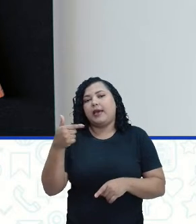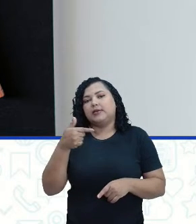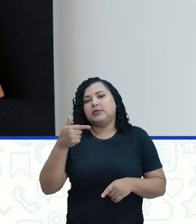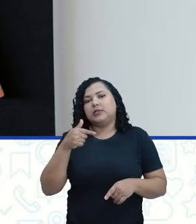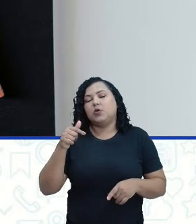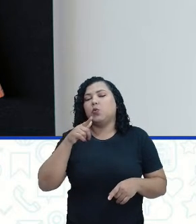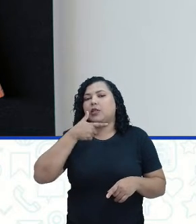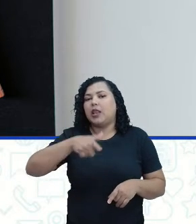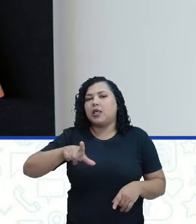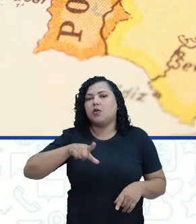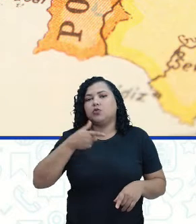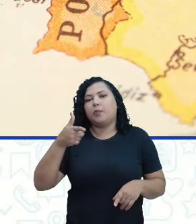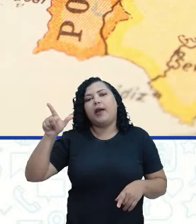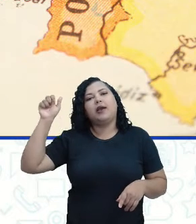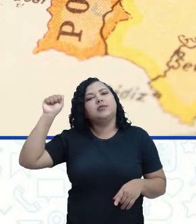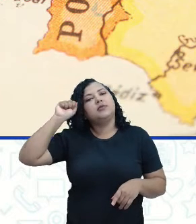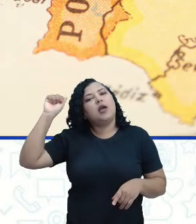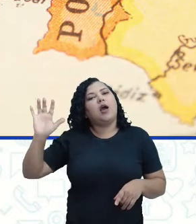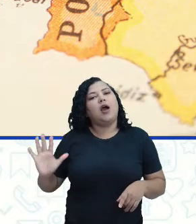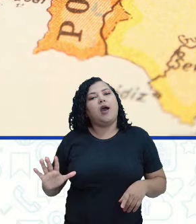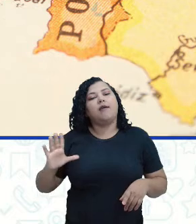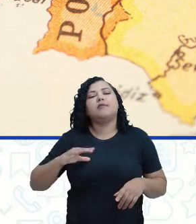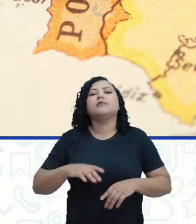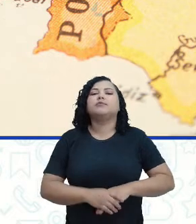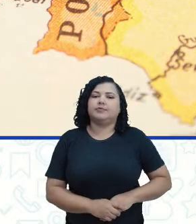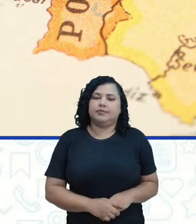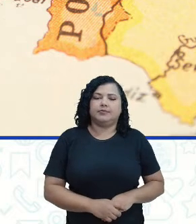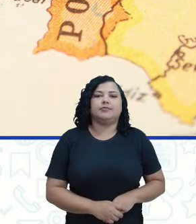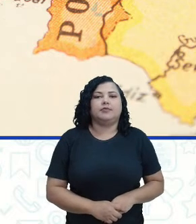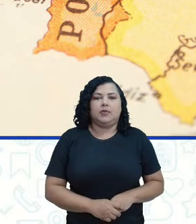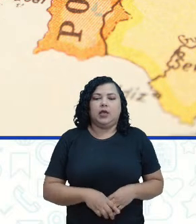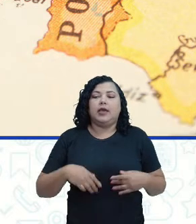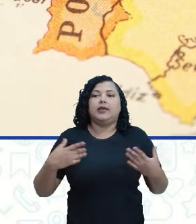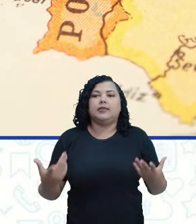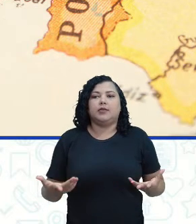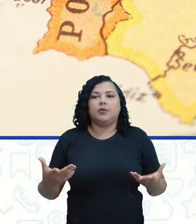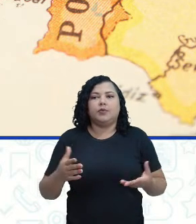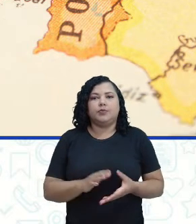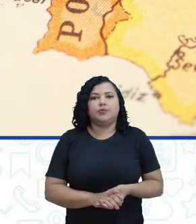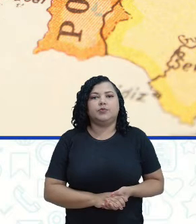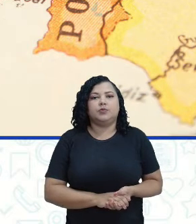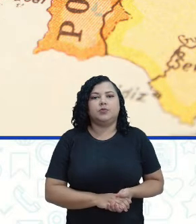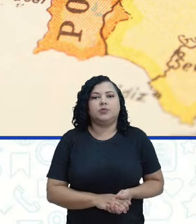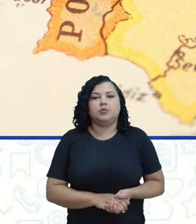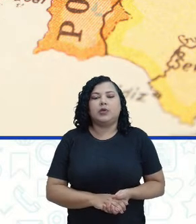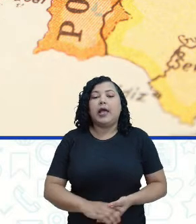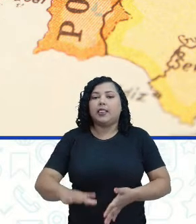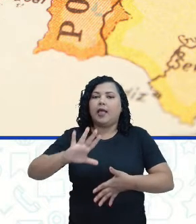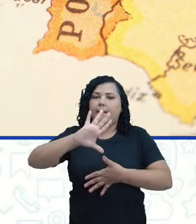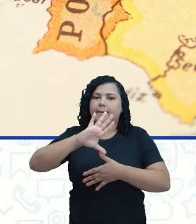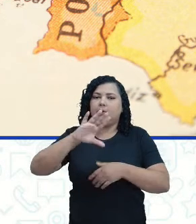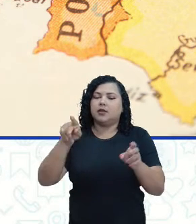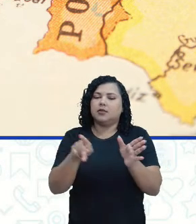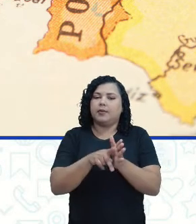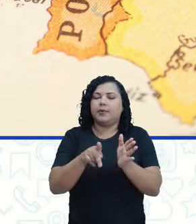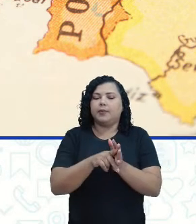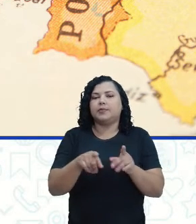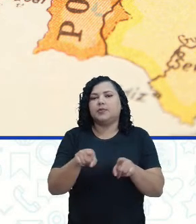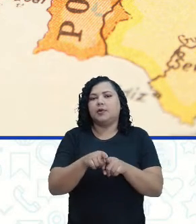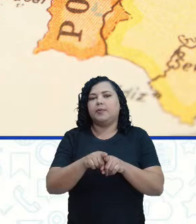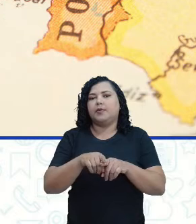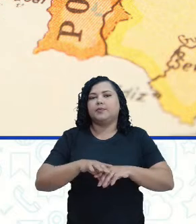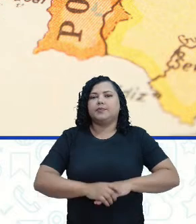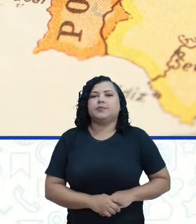além de Macau e Goa. E a origem da nossa língua está no latim, falada pelo